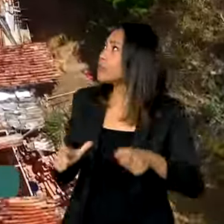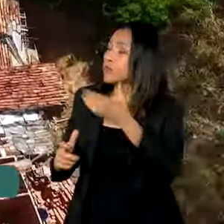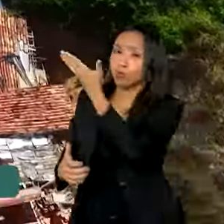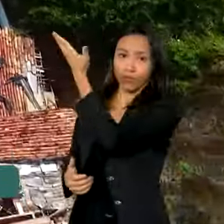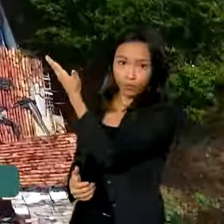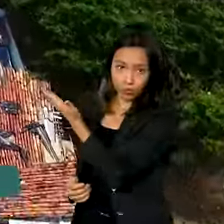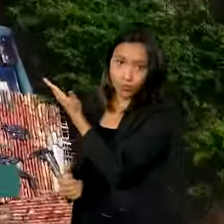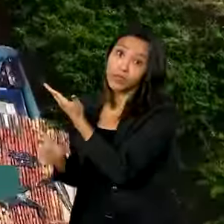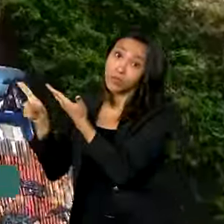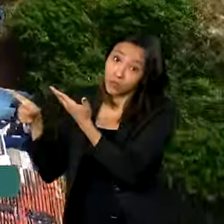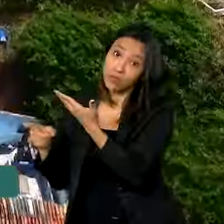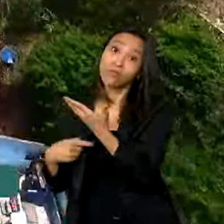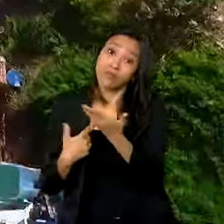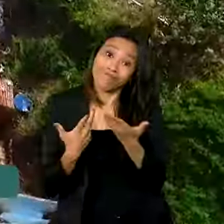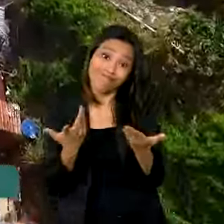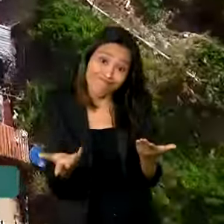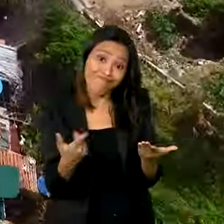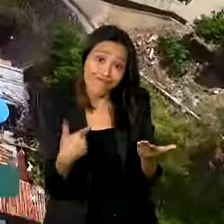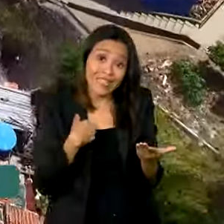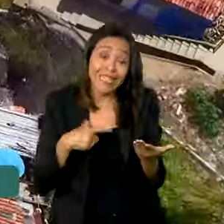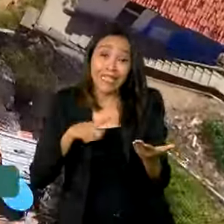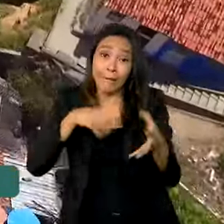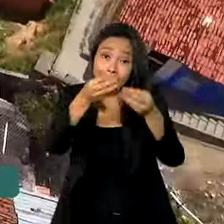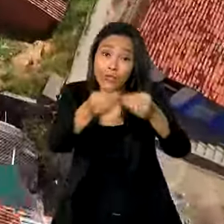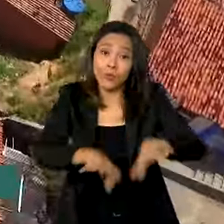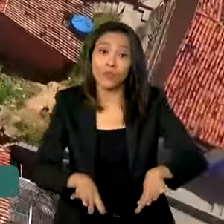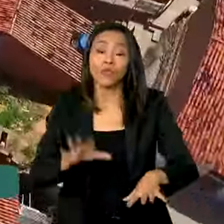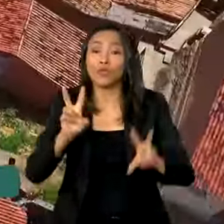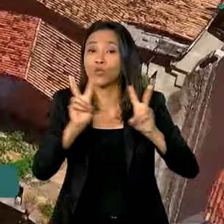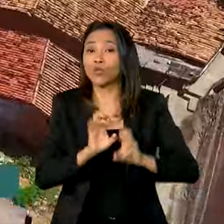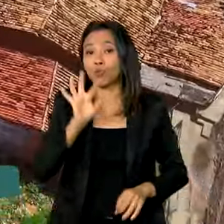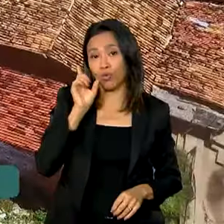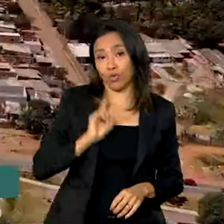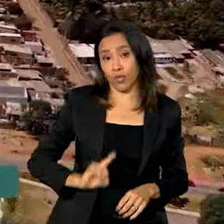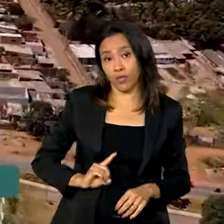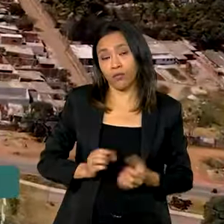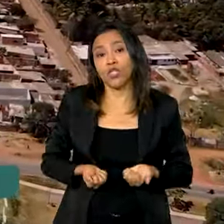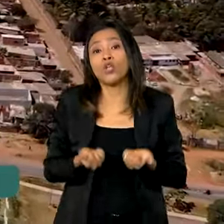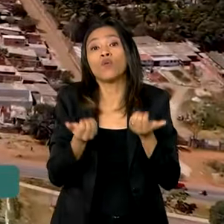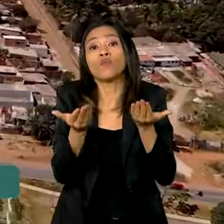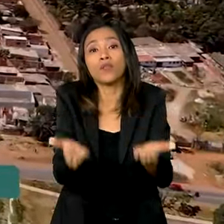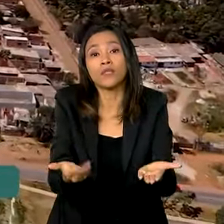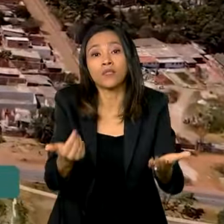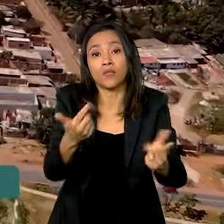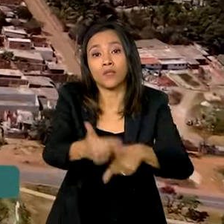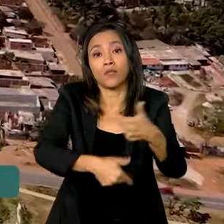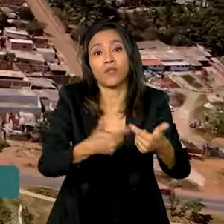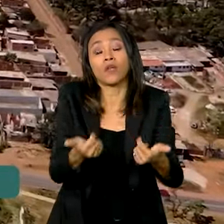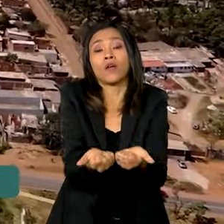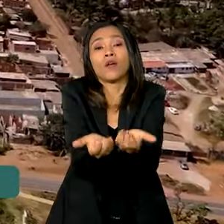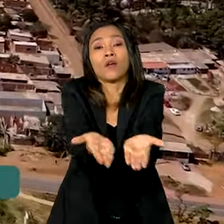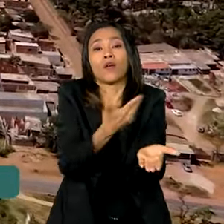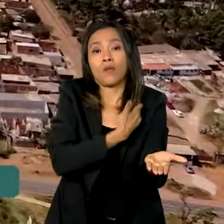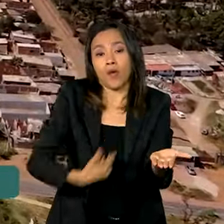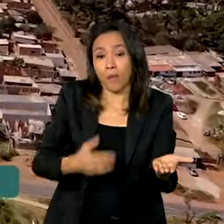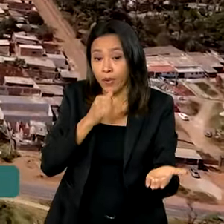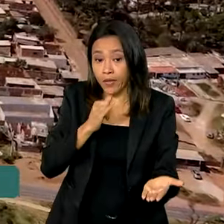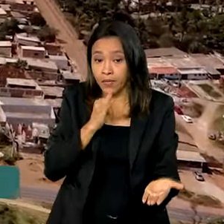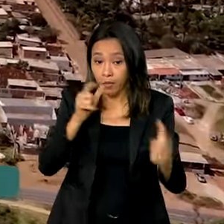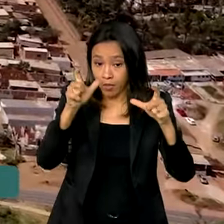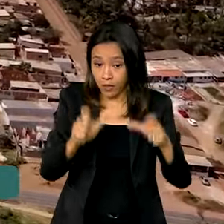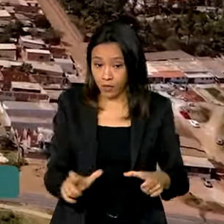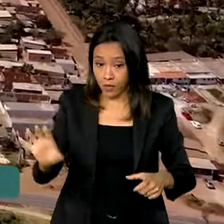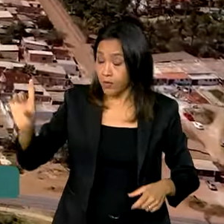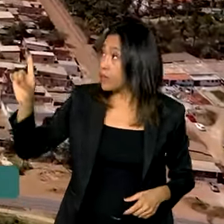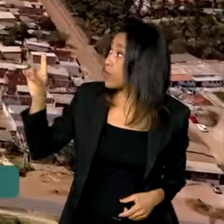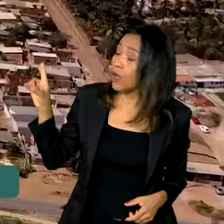o que compromete o acesso a direitos e serviços essenciais, como é o caso do assentamento Dorothy Steng, lar